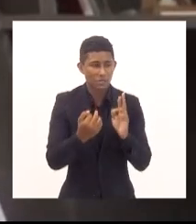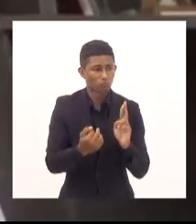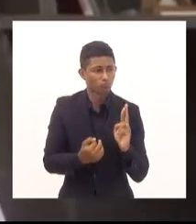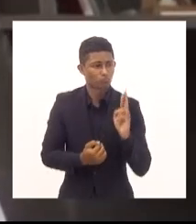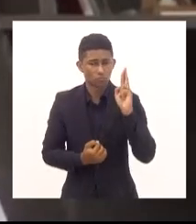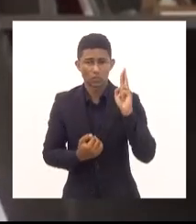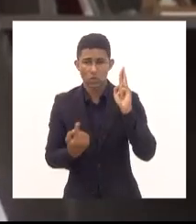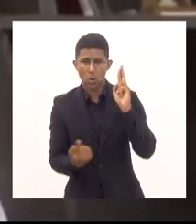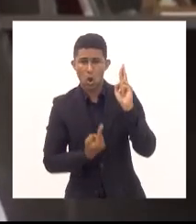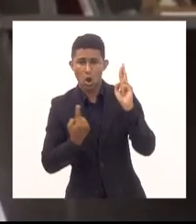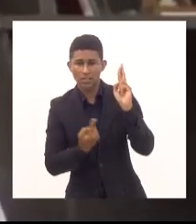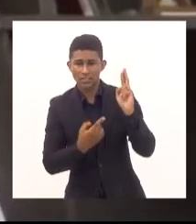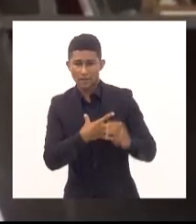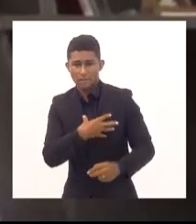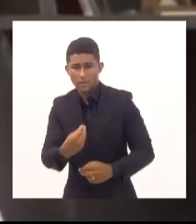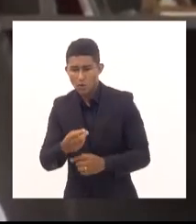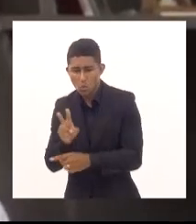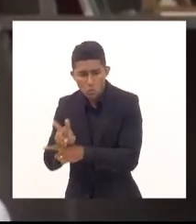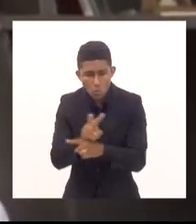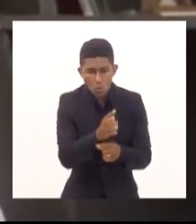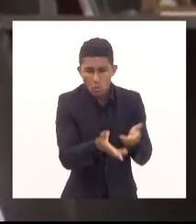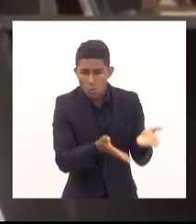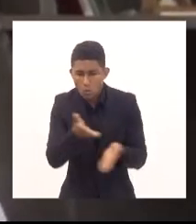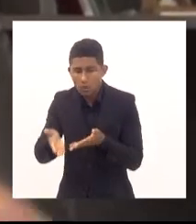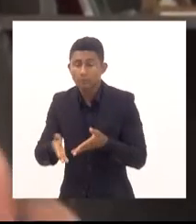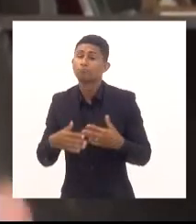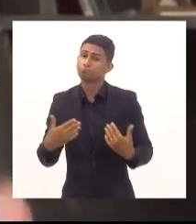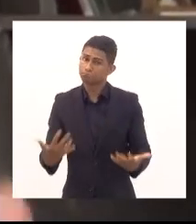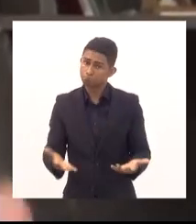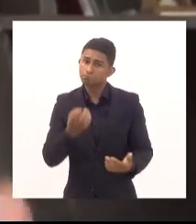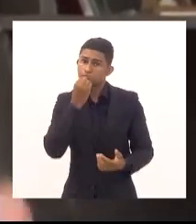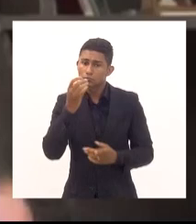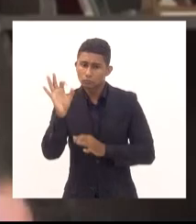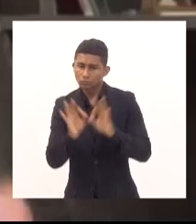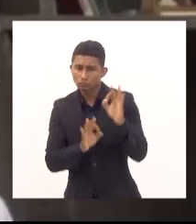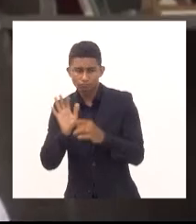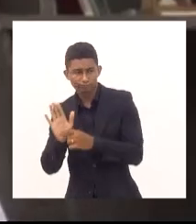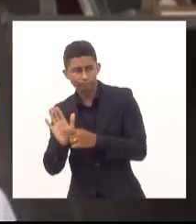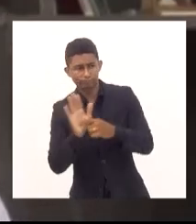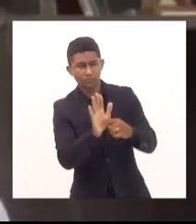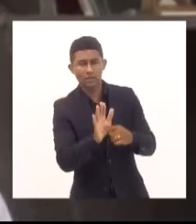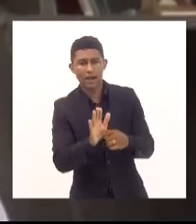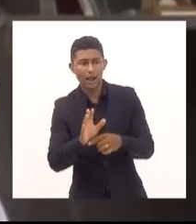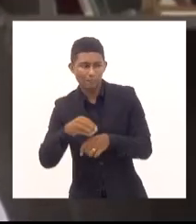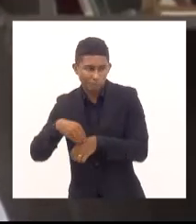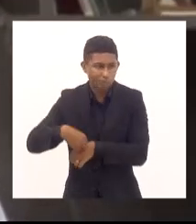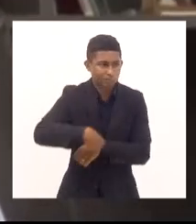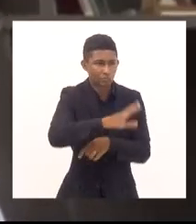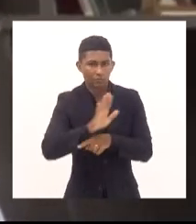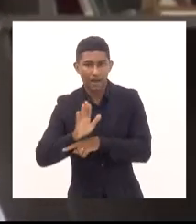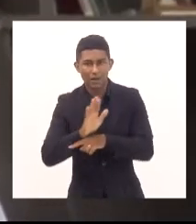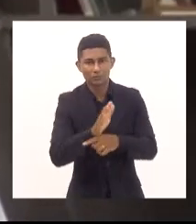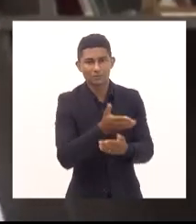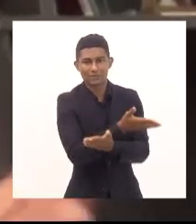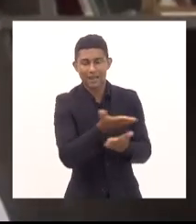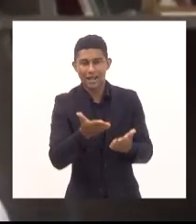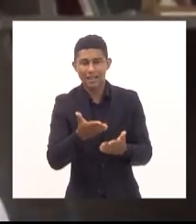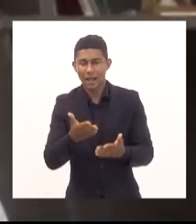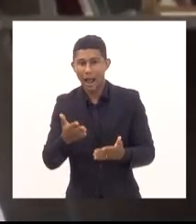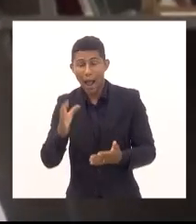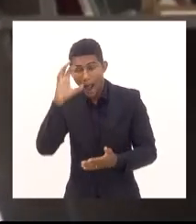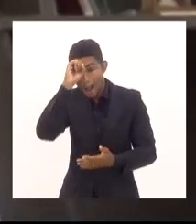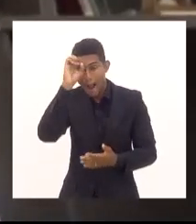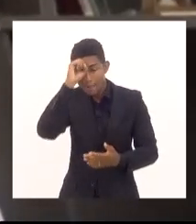E essa iniciativa ela vai ofertar capacitação profissional com foco no empreendedorismo para